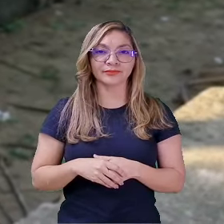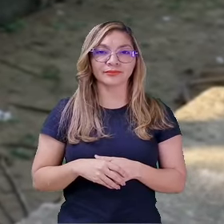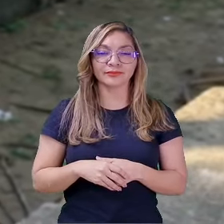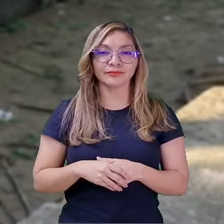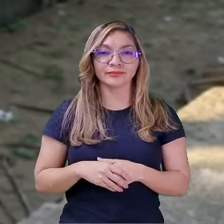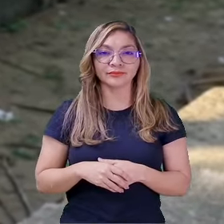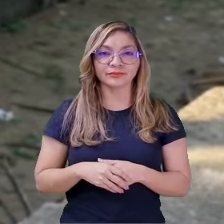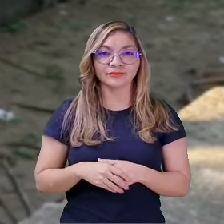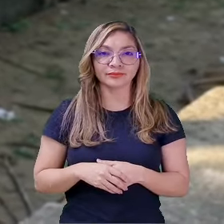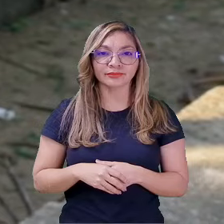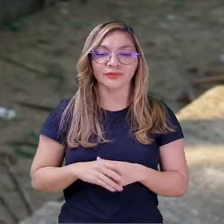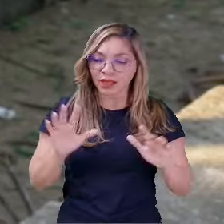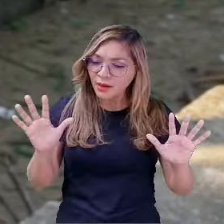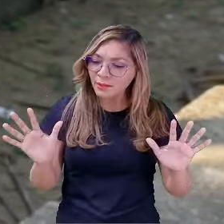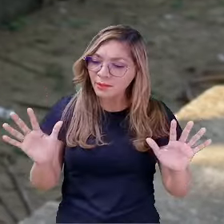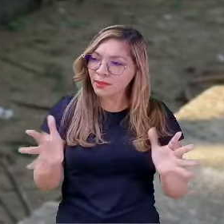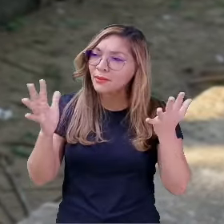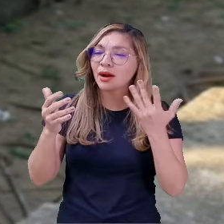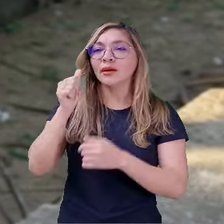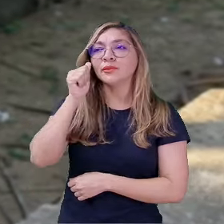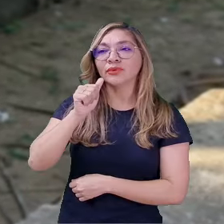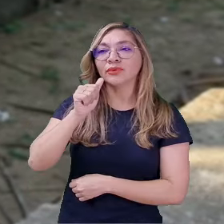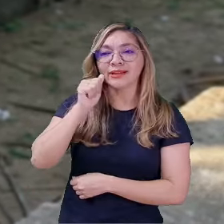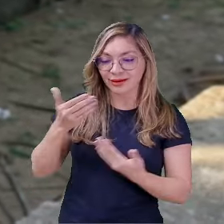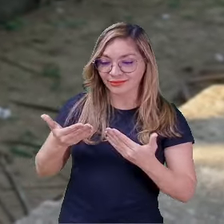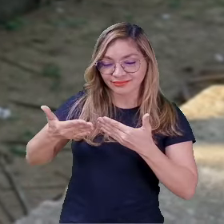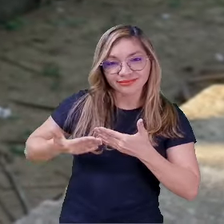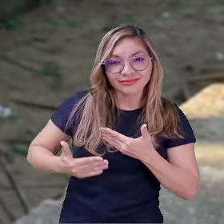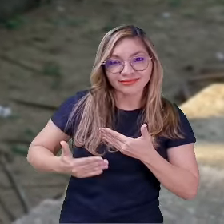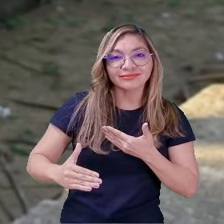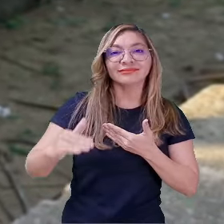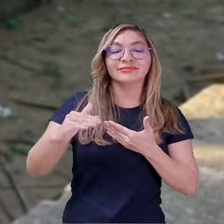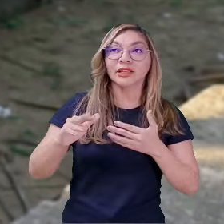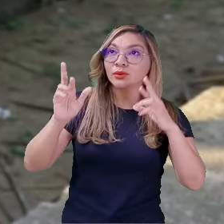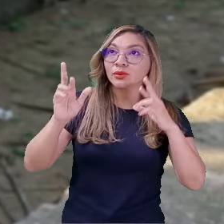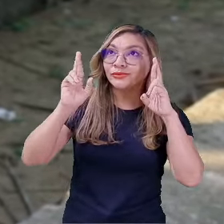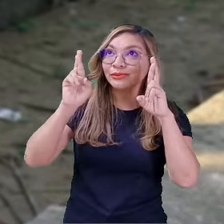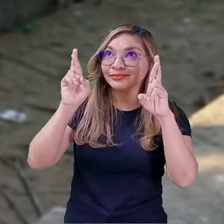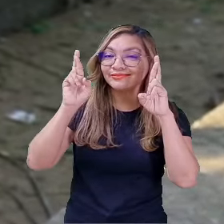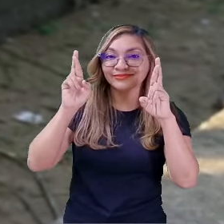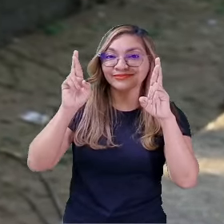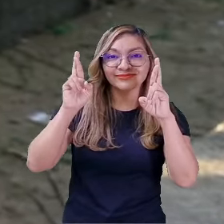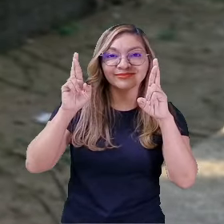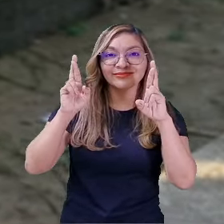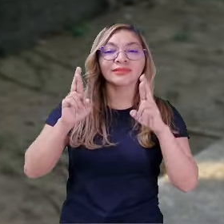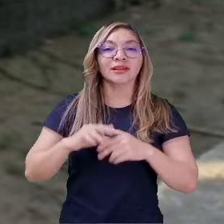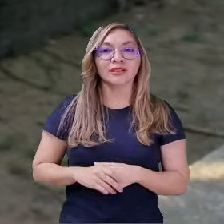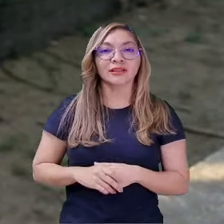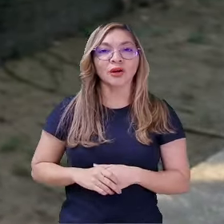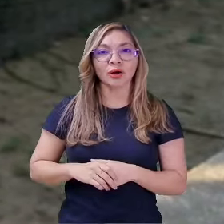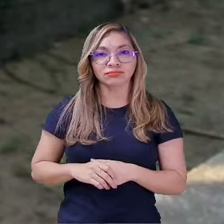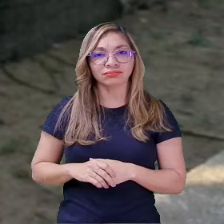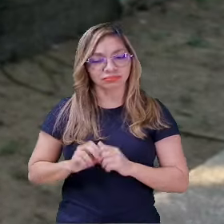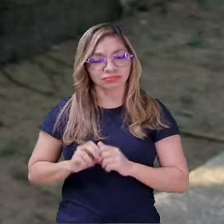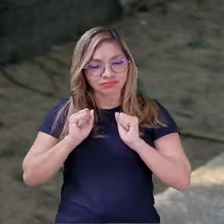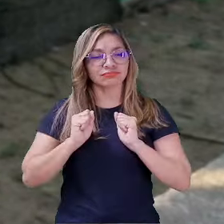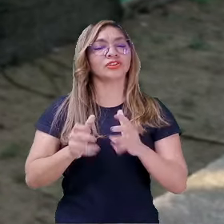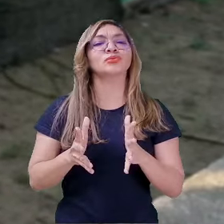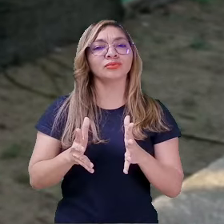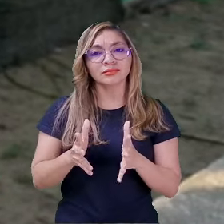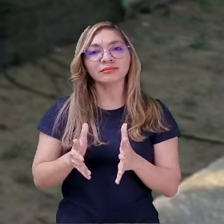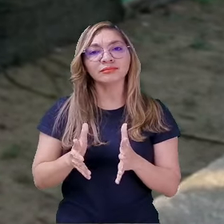vai incentivar muitas mulheres a partir daqui para frente. Eu espero que tomes as suas iniciativas para que não deixe